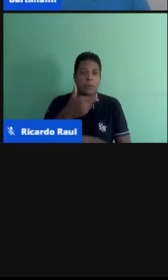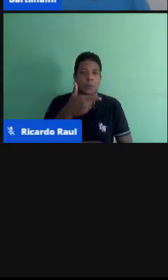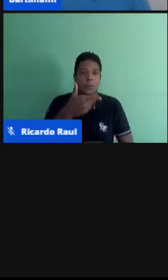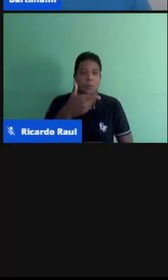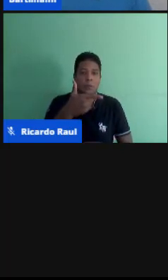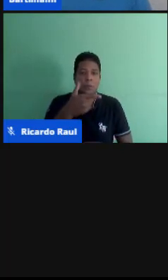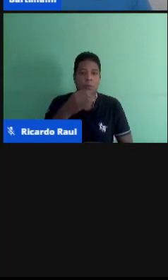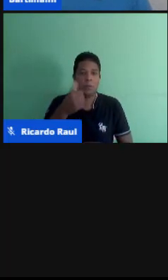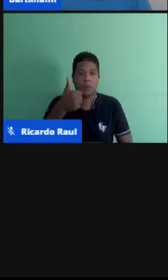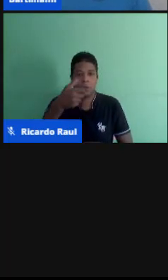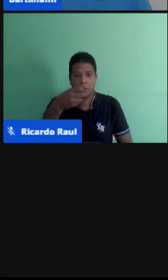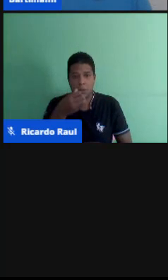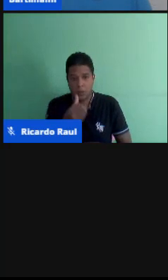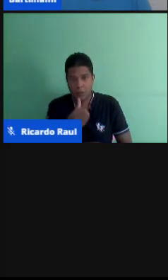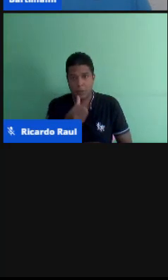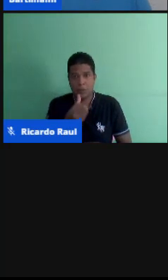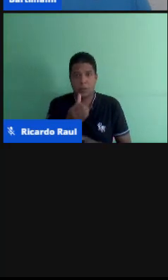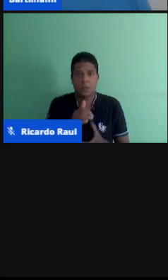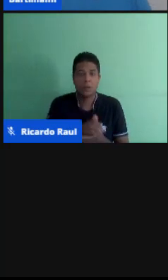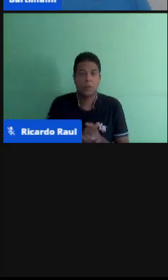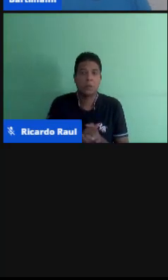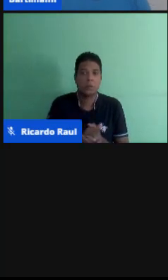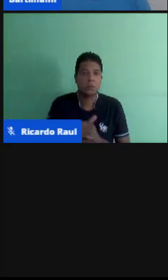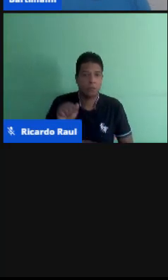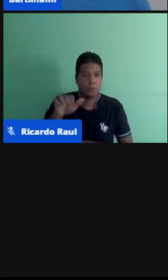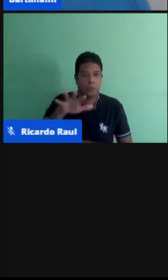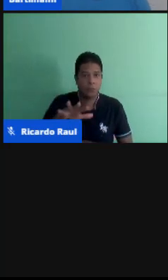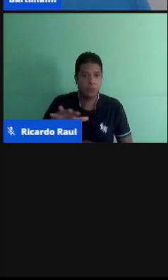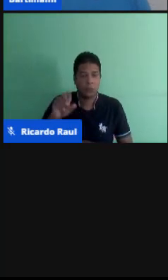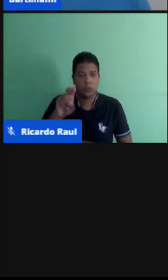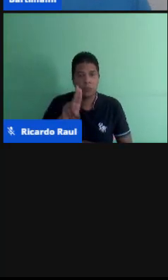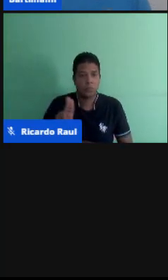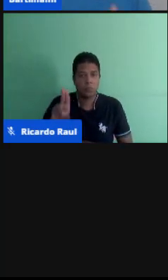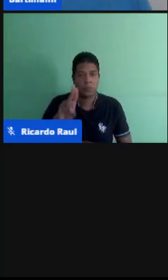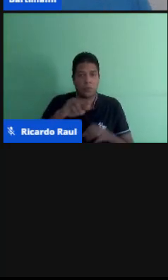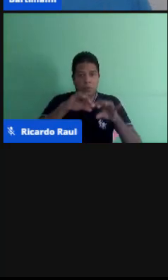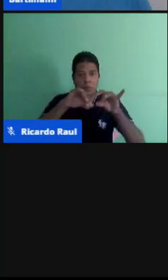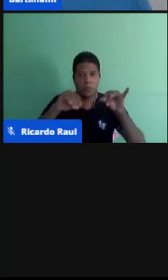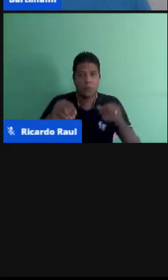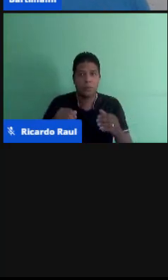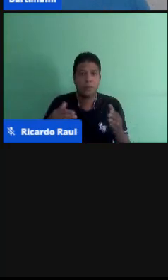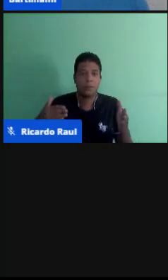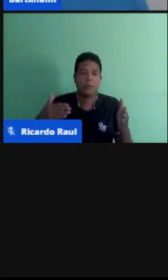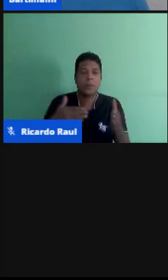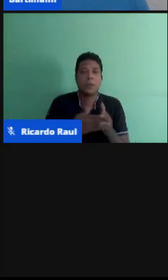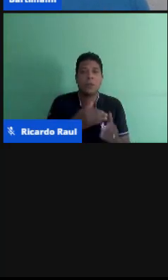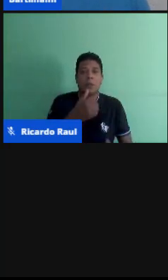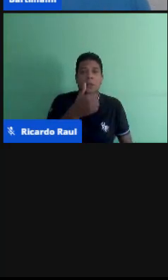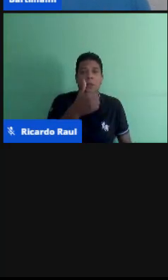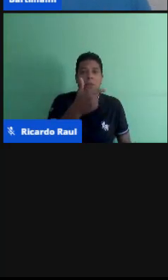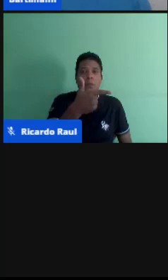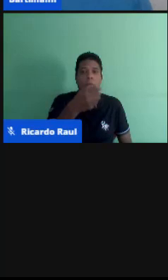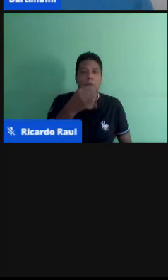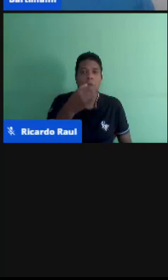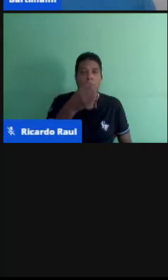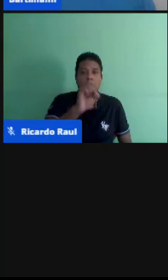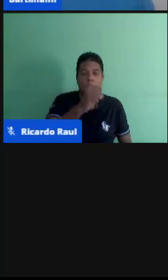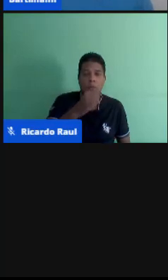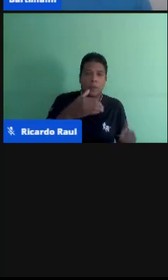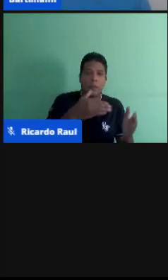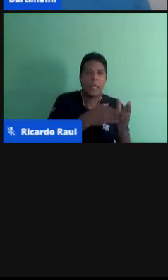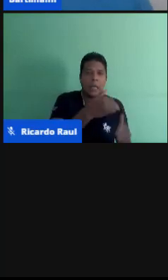Biomas lança a coleção 1, que traz a cobertura e uso das terras no período de 2008 a 2015. Em abril